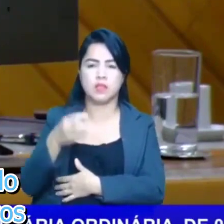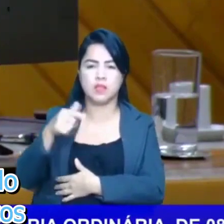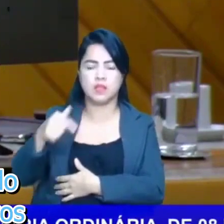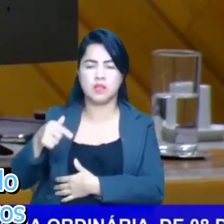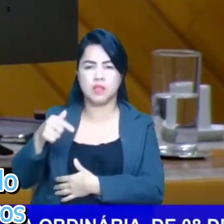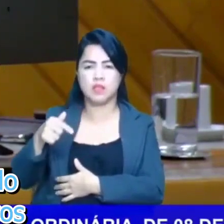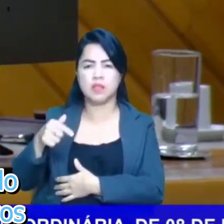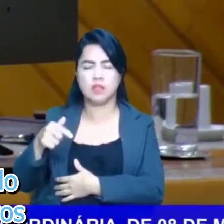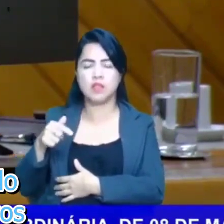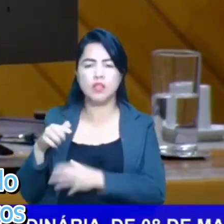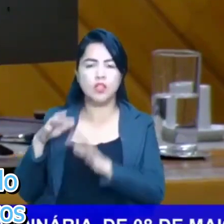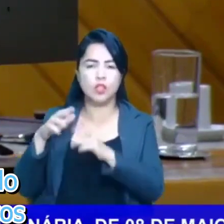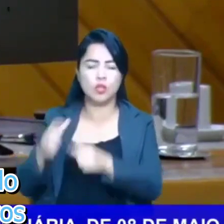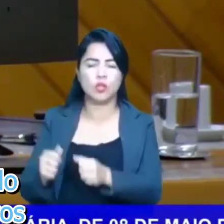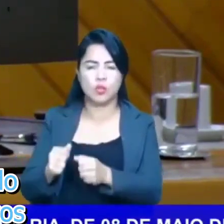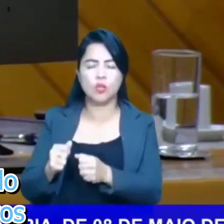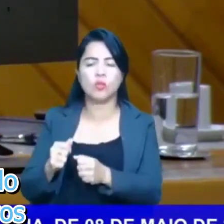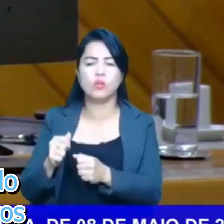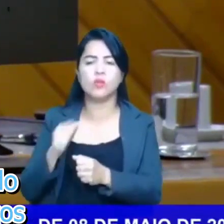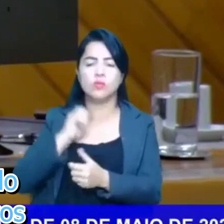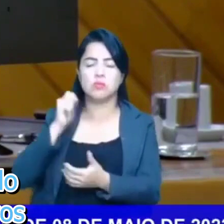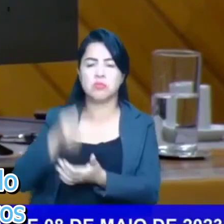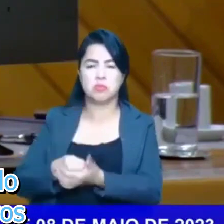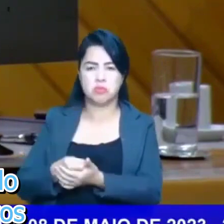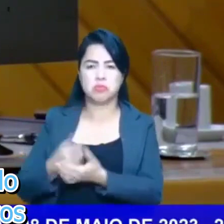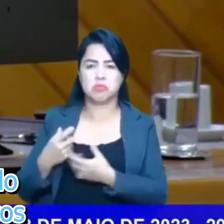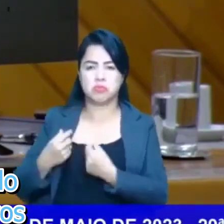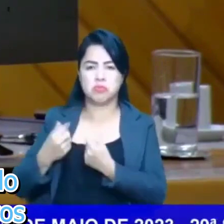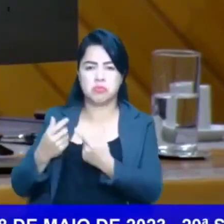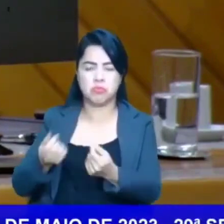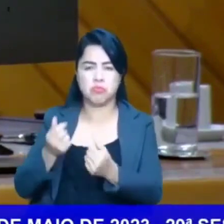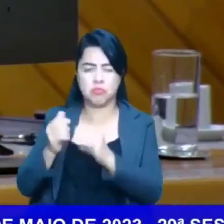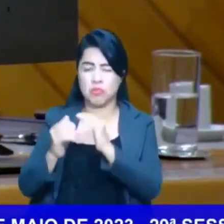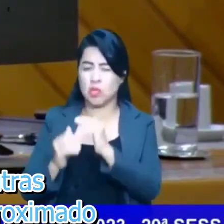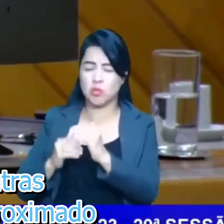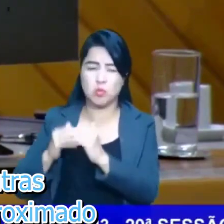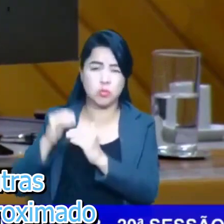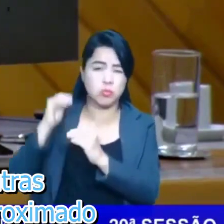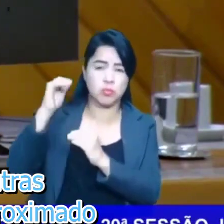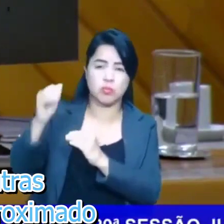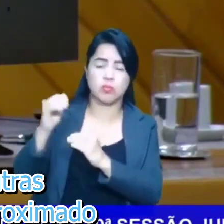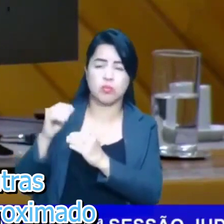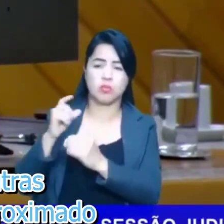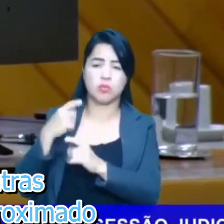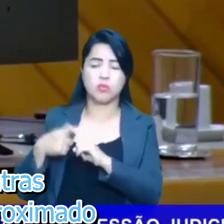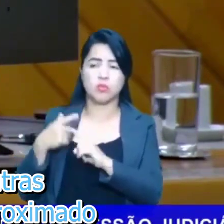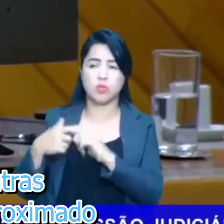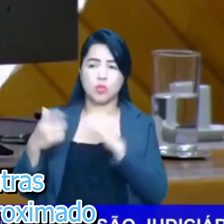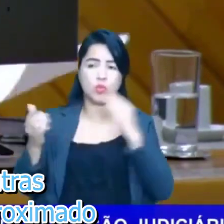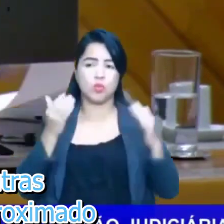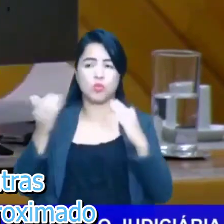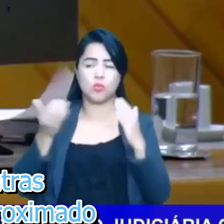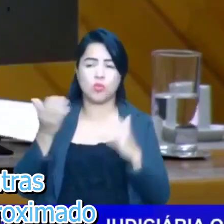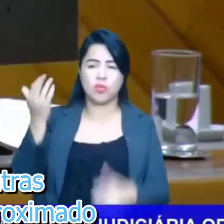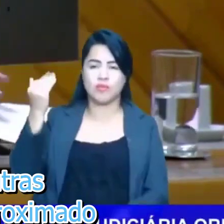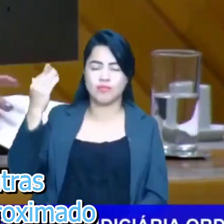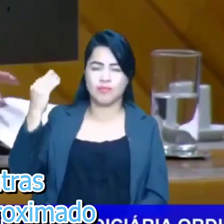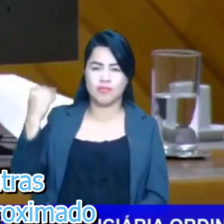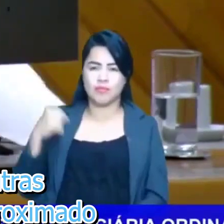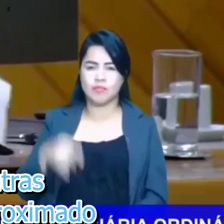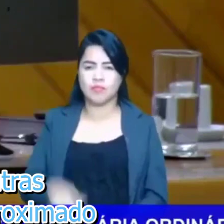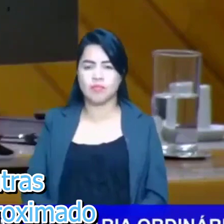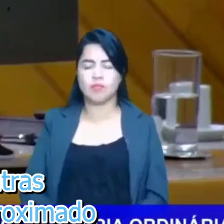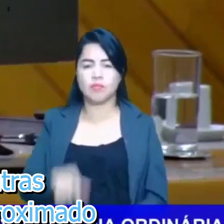56,37% do valor das despesas pagas com recursos financeiros, percentual exorbitante quando comparado com outras amostras de prestação de